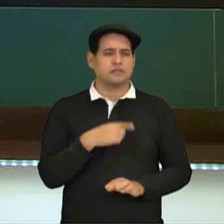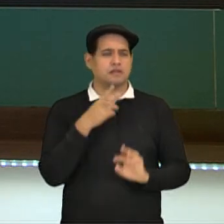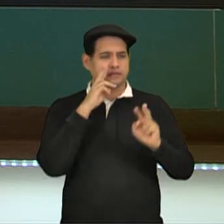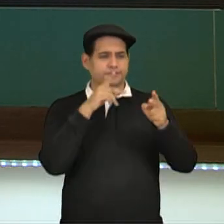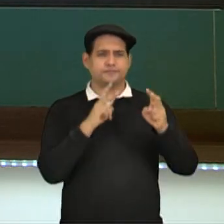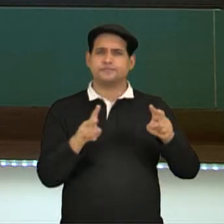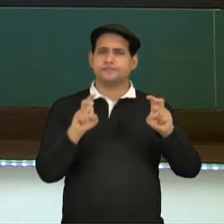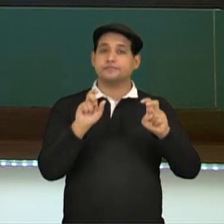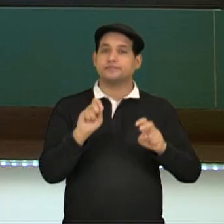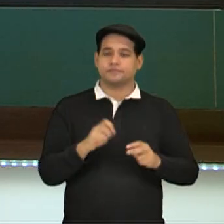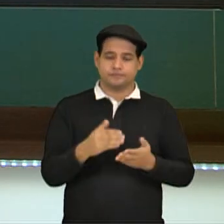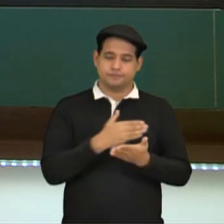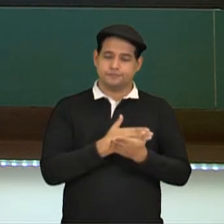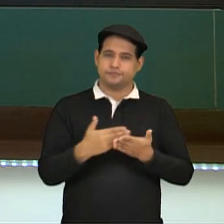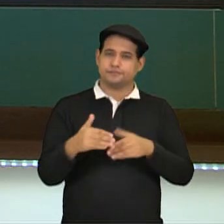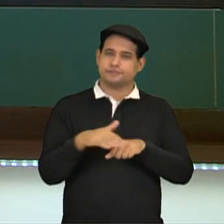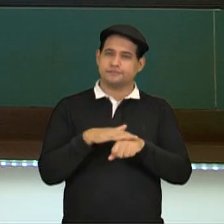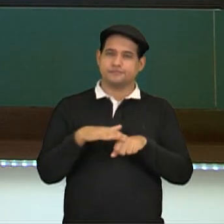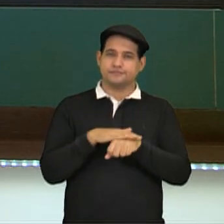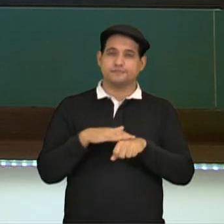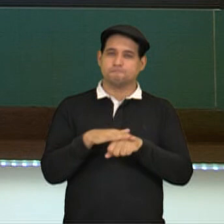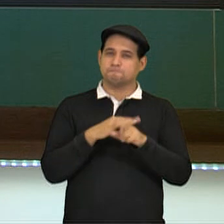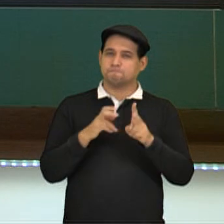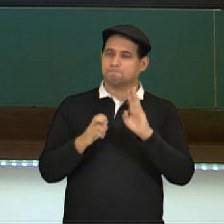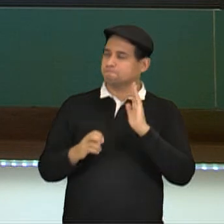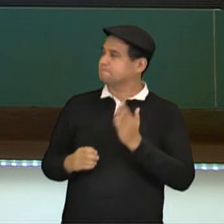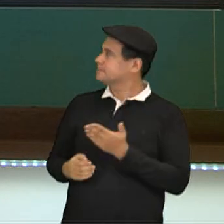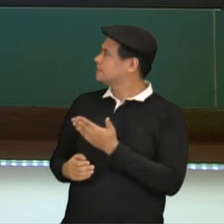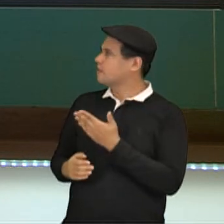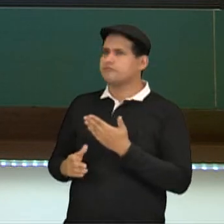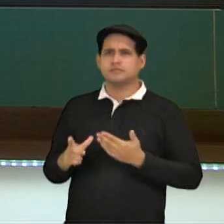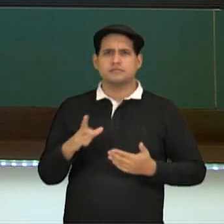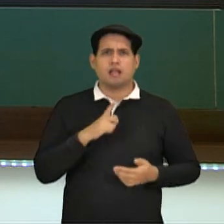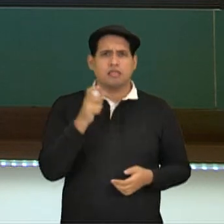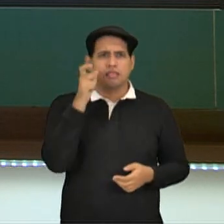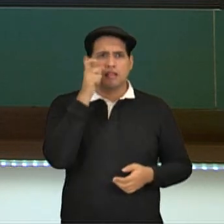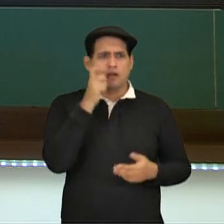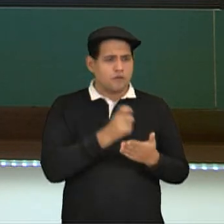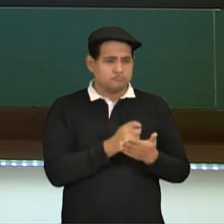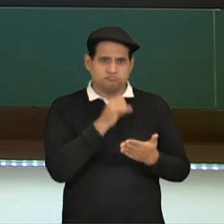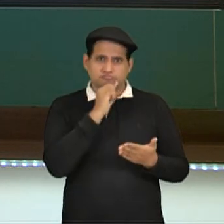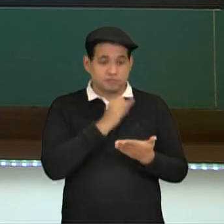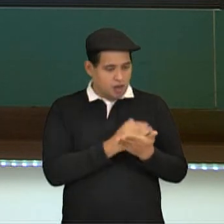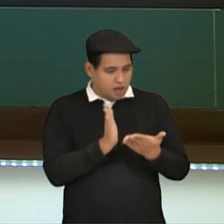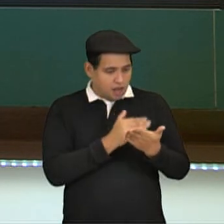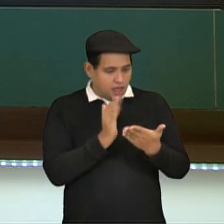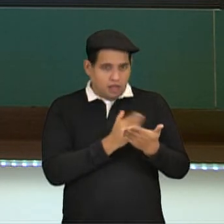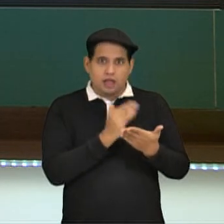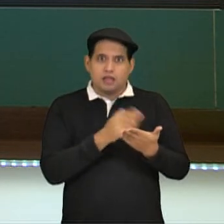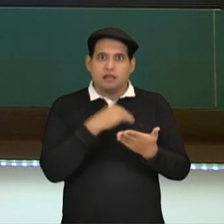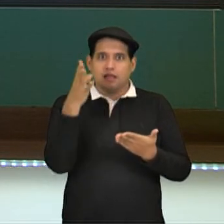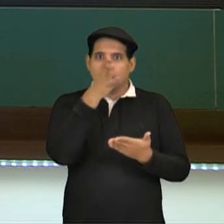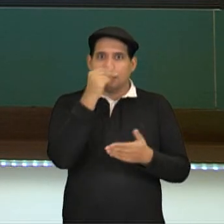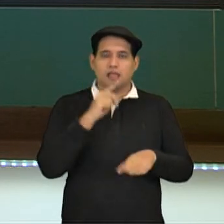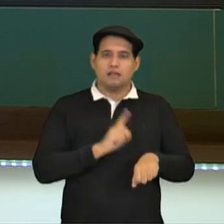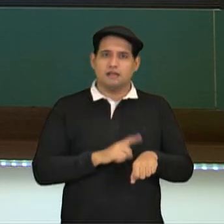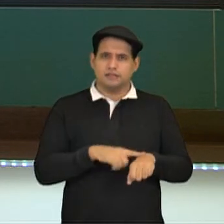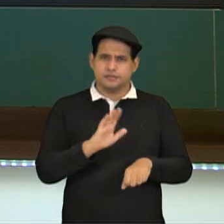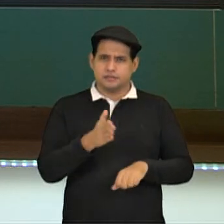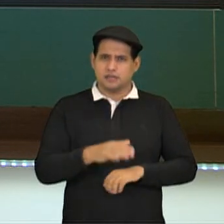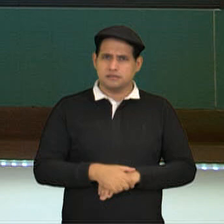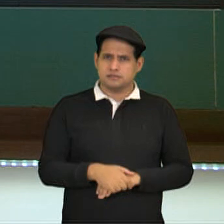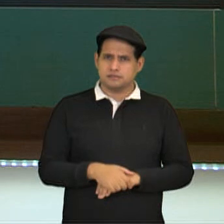um pouquinho para início de conversa. Você já se interessou tanto por um livro que se esqueceu do tempo,